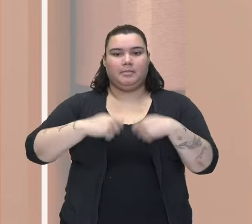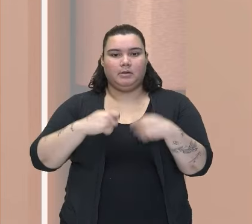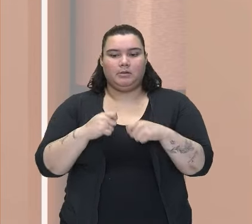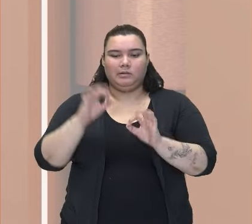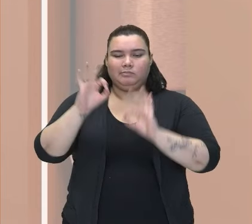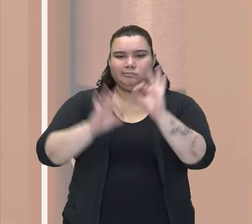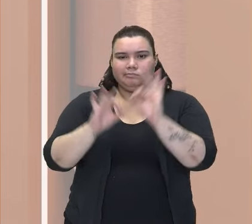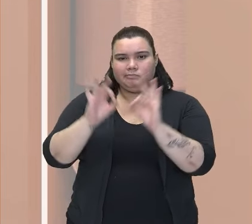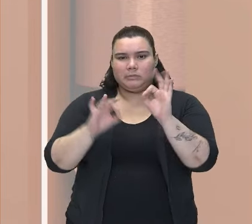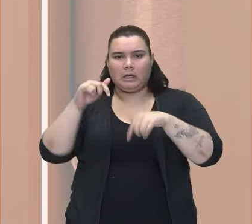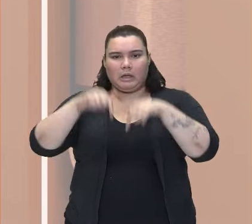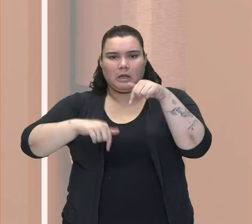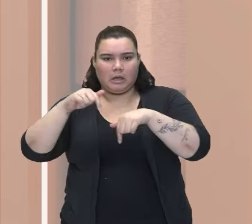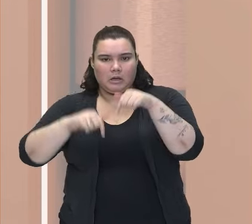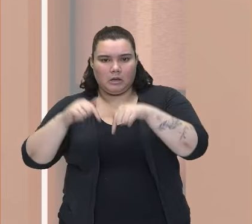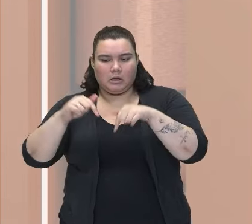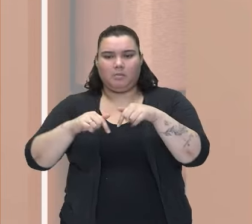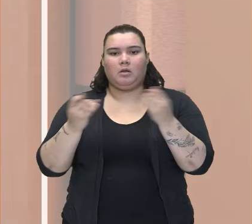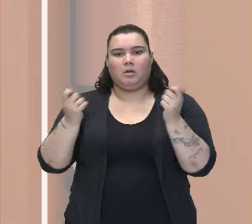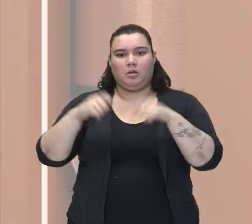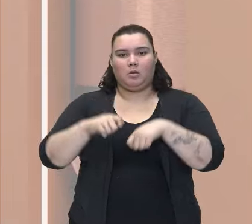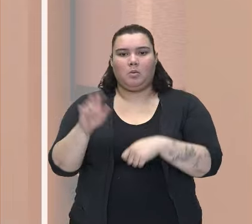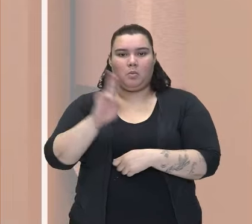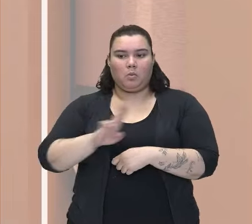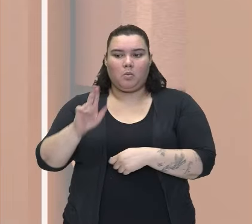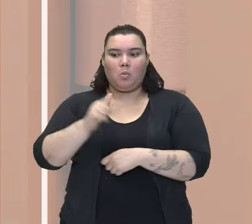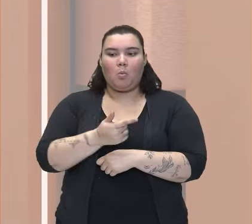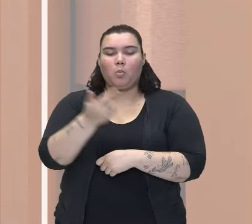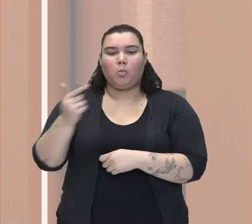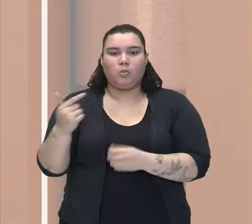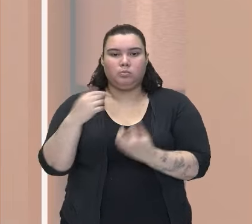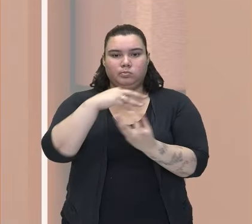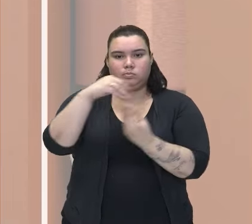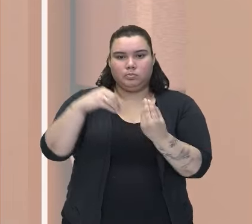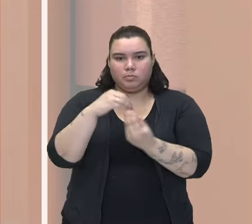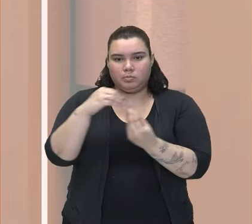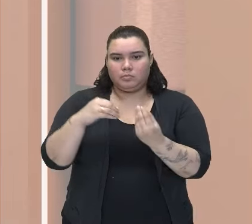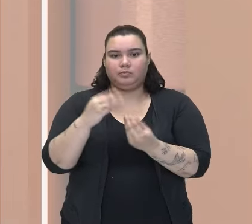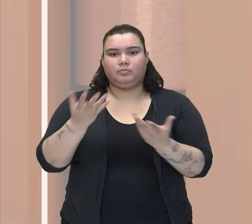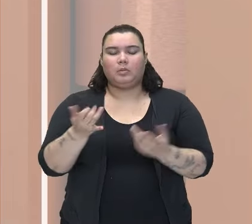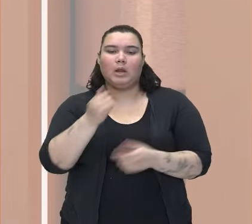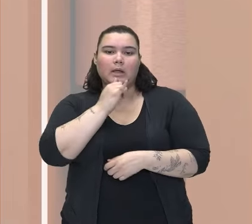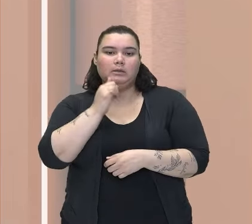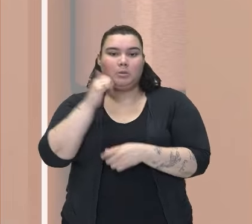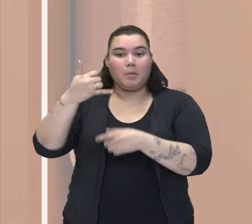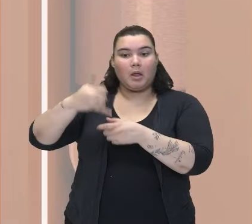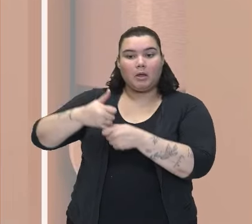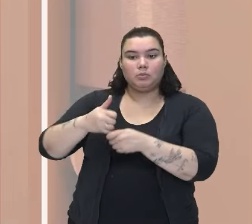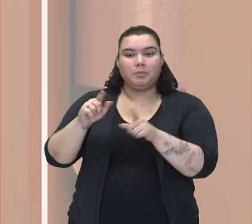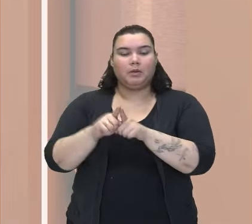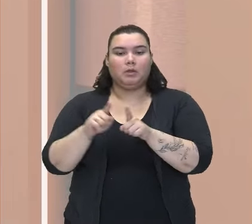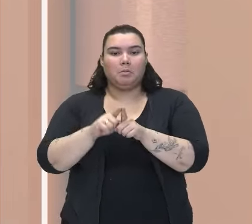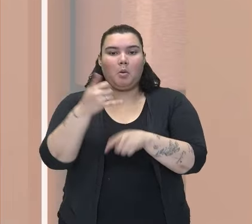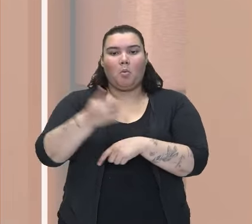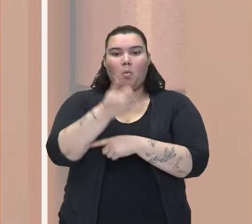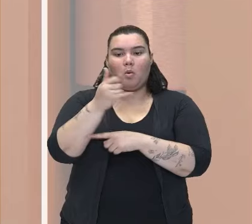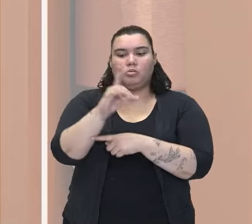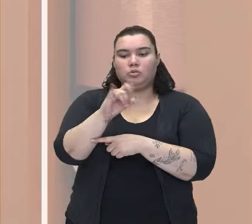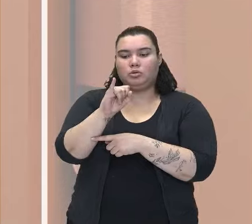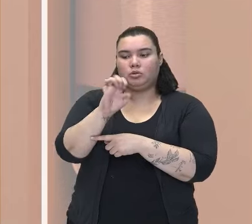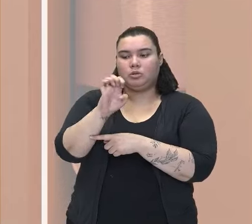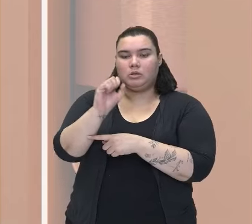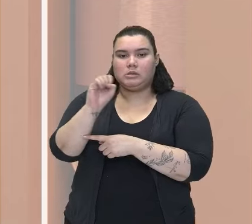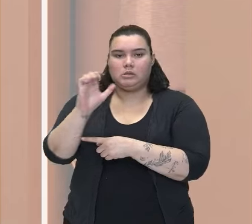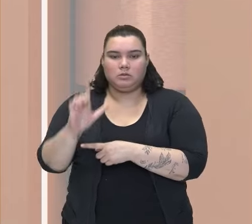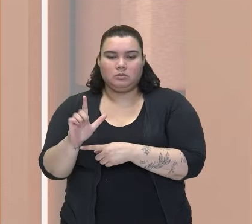refino especial para obtenção ali de um subproduto, né? Subprodutos como a gasolina e o óleo diesel, e acaba